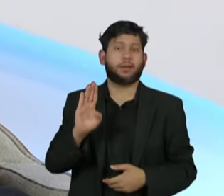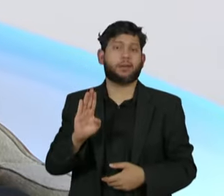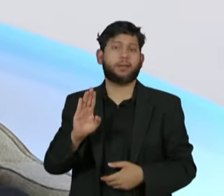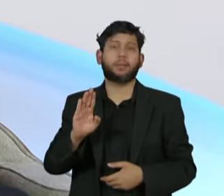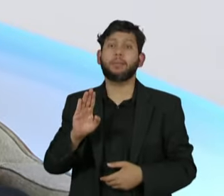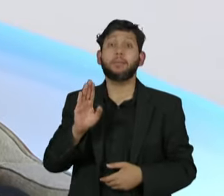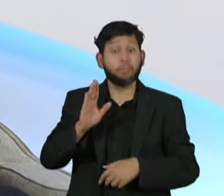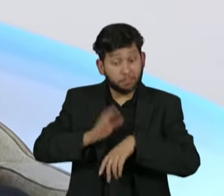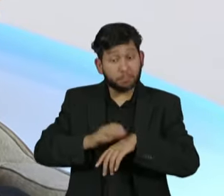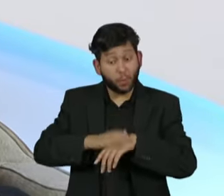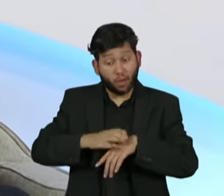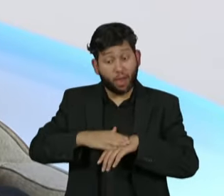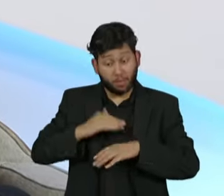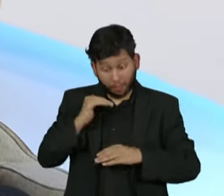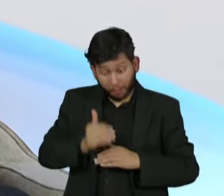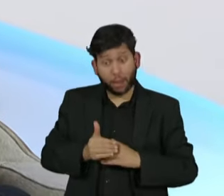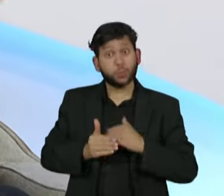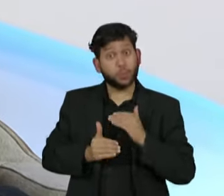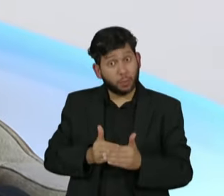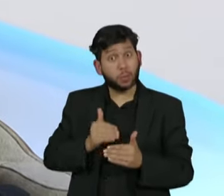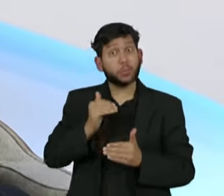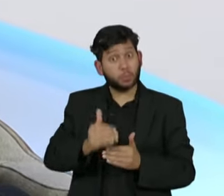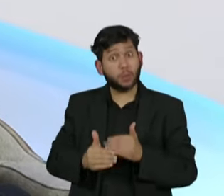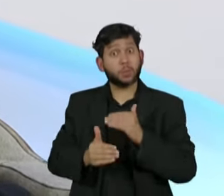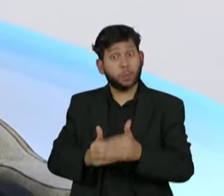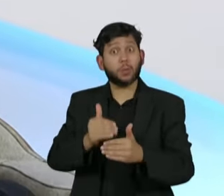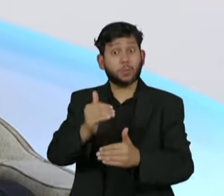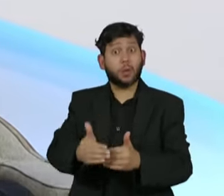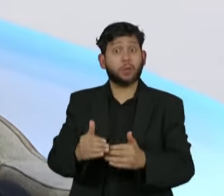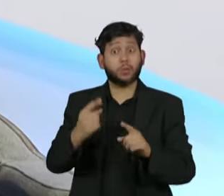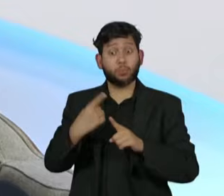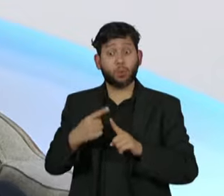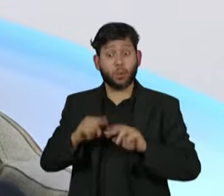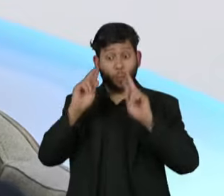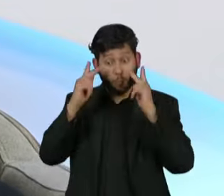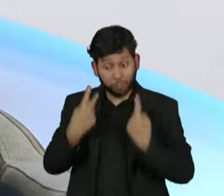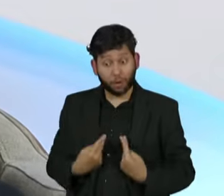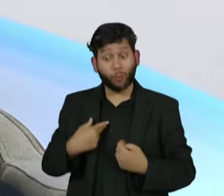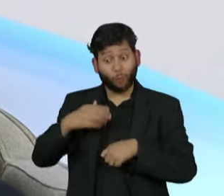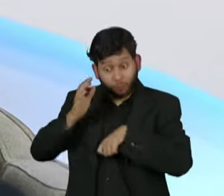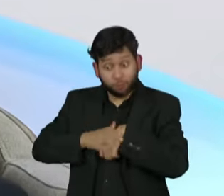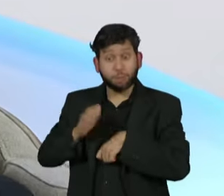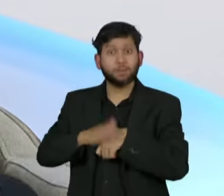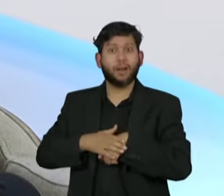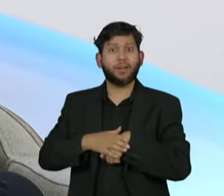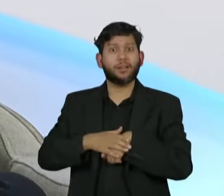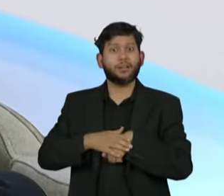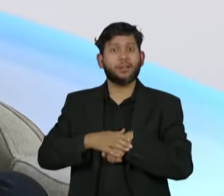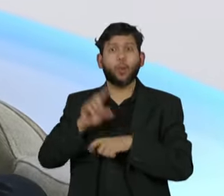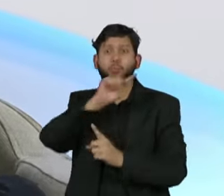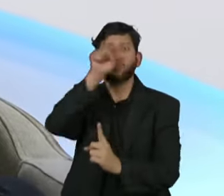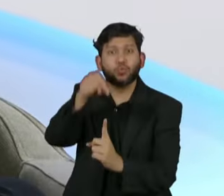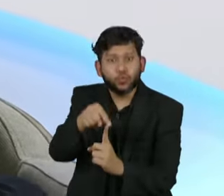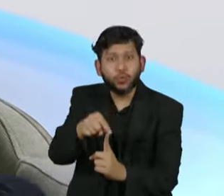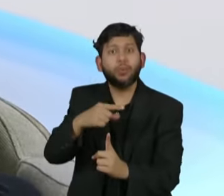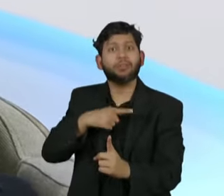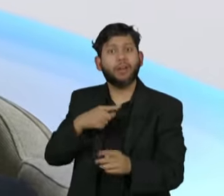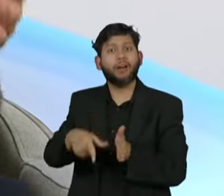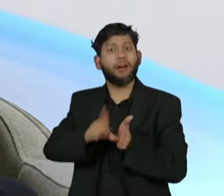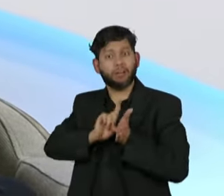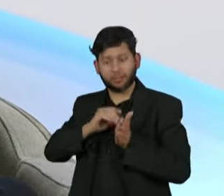parte mais algorítmica a parte que um humano Age para cumprir Um Certo ritual